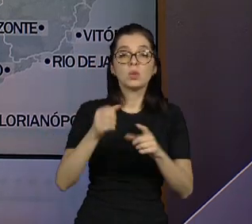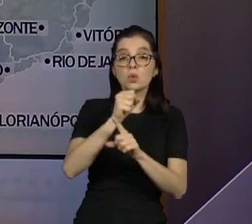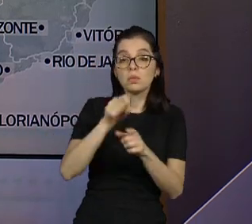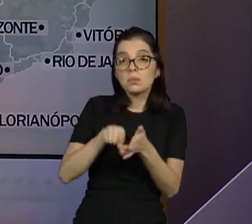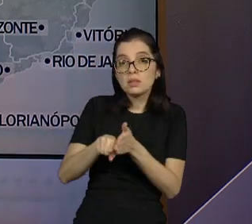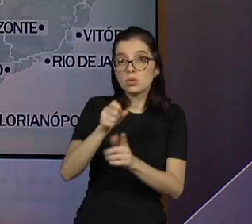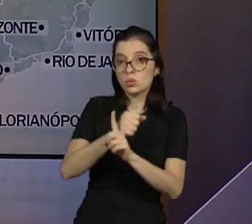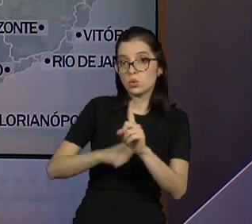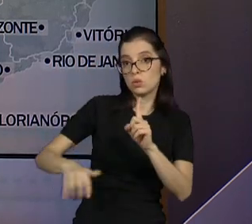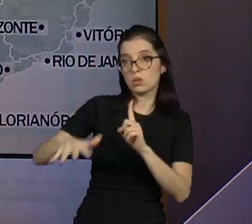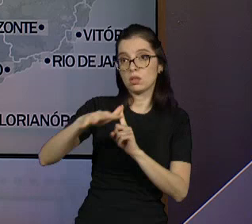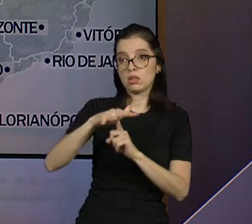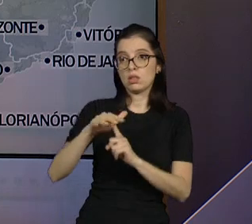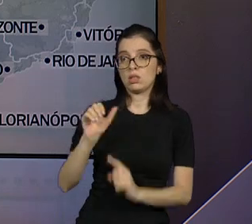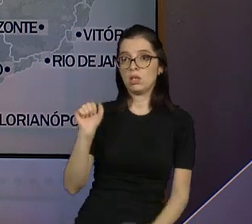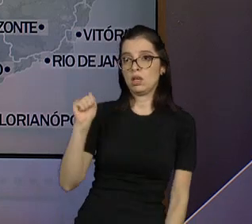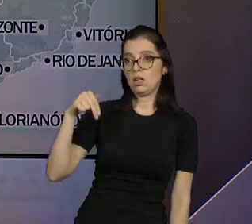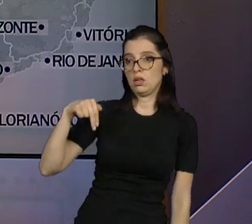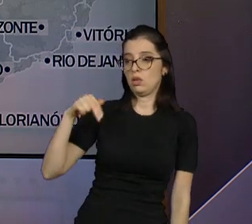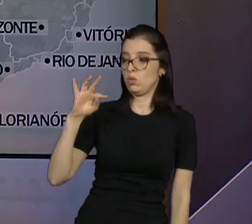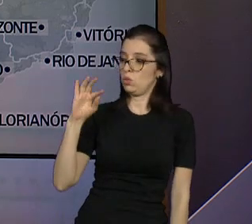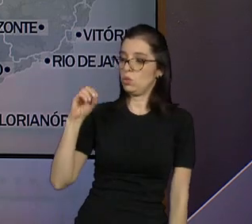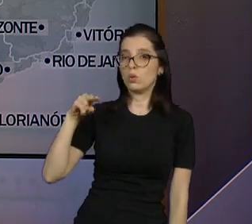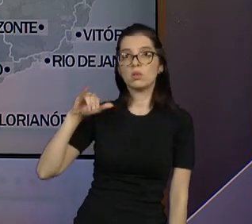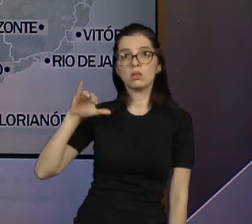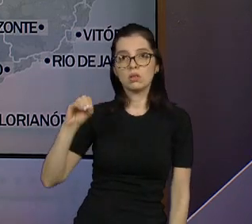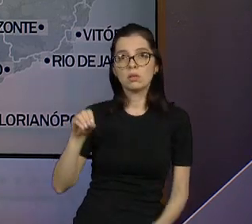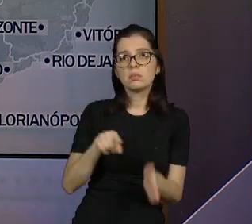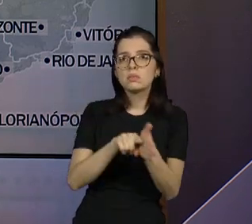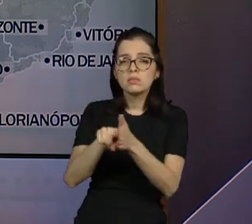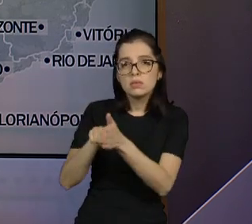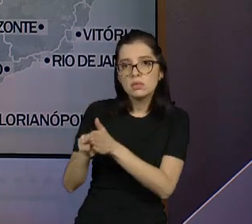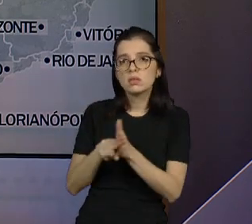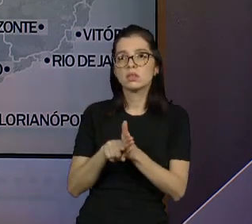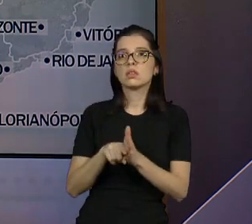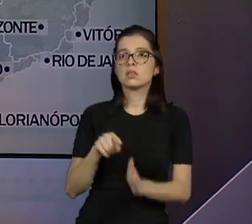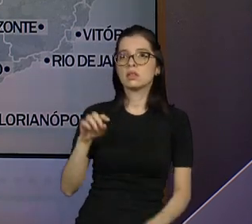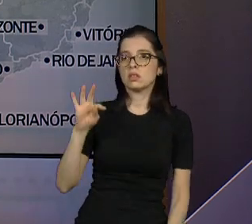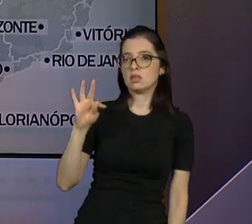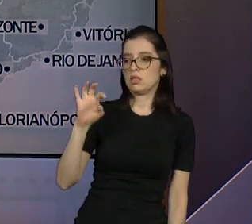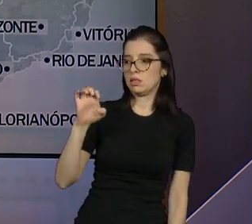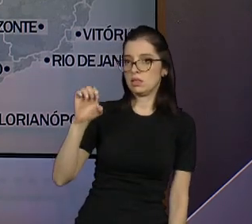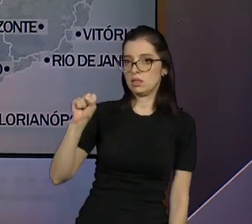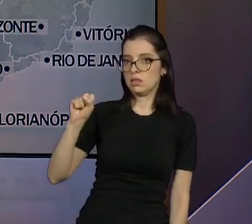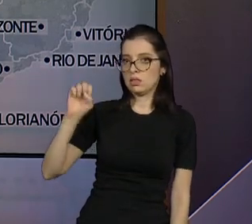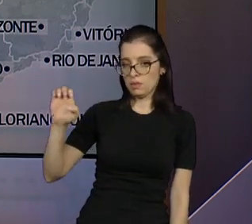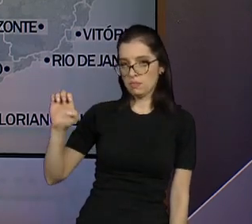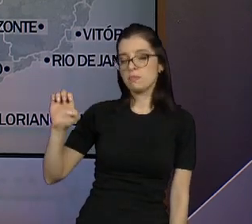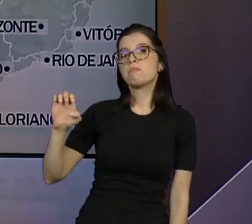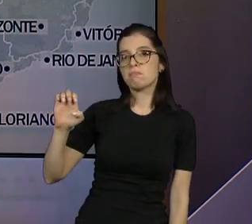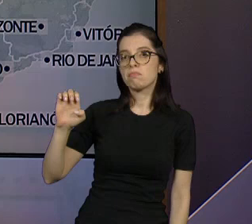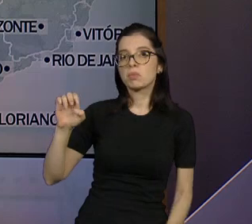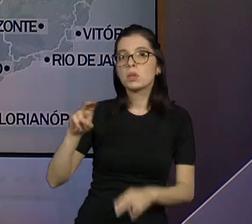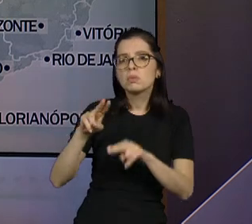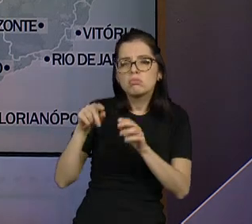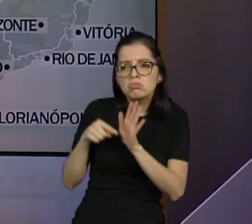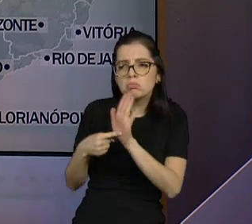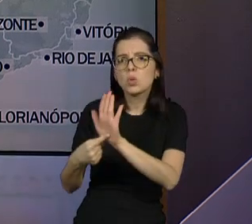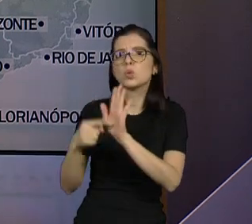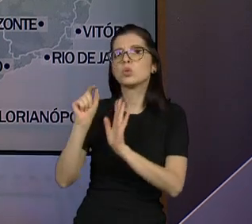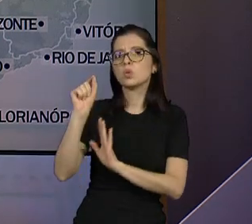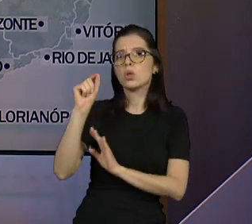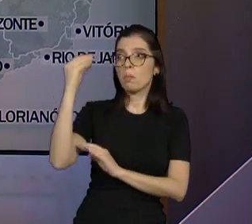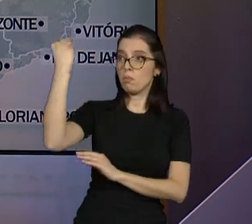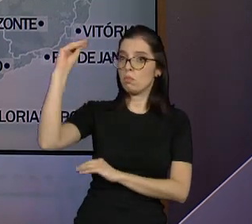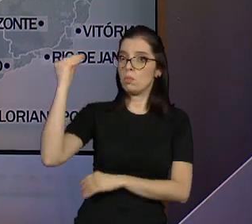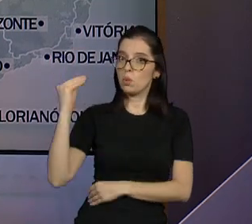com base nas pesquisas registradas no Tribunal Superior Eleitoral. Lembrando que todos os números e a metodologia estão no blog Eleições